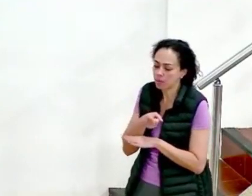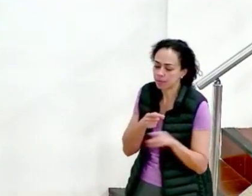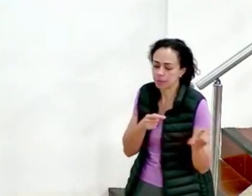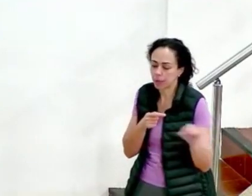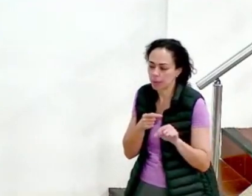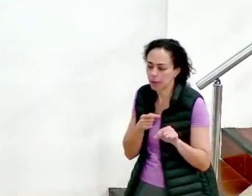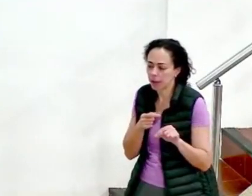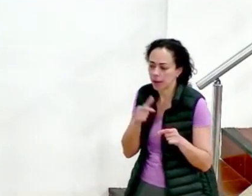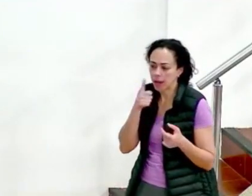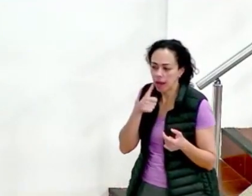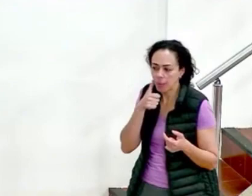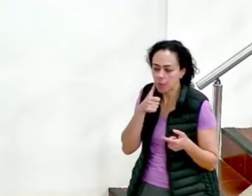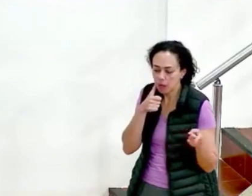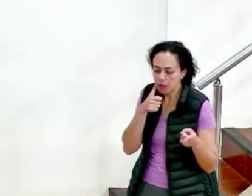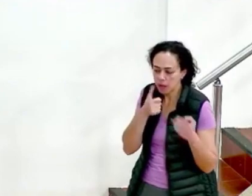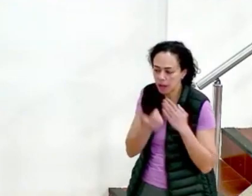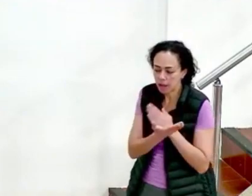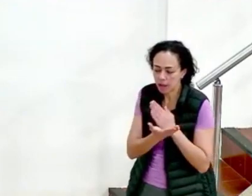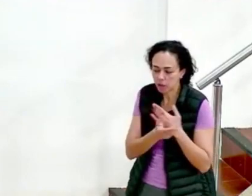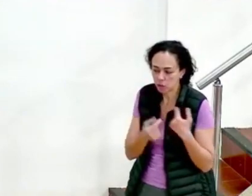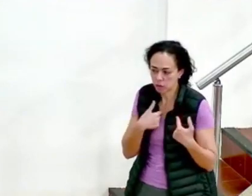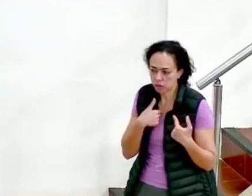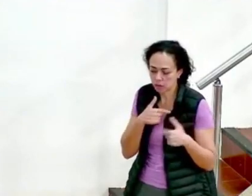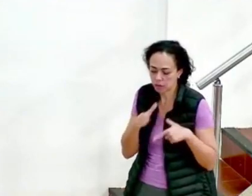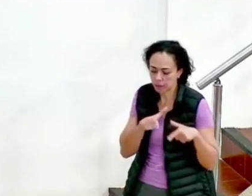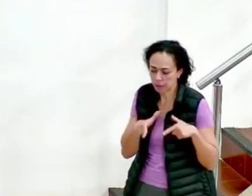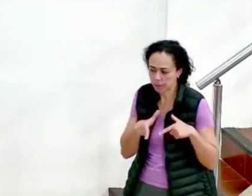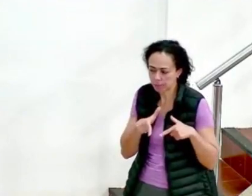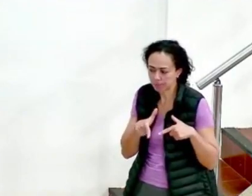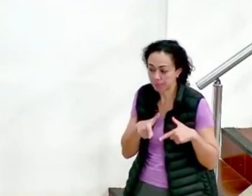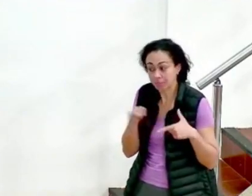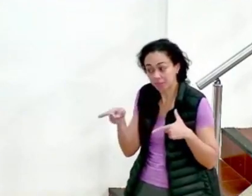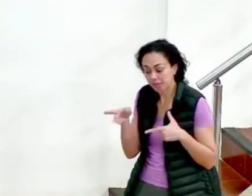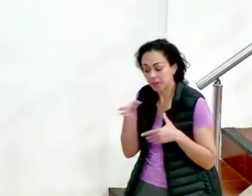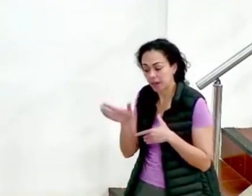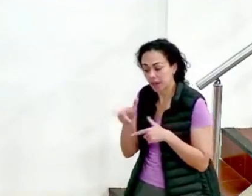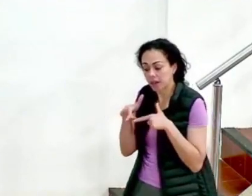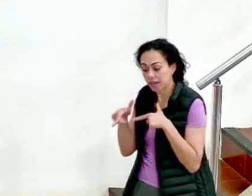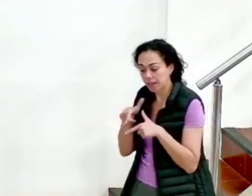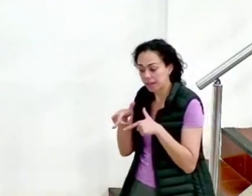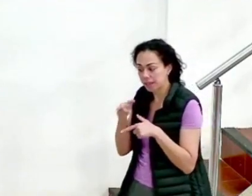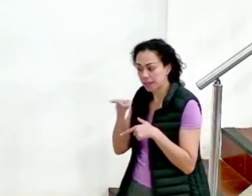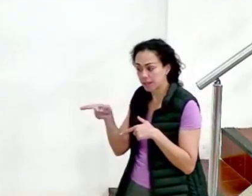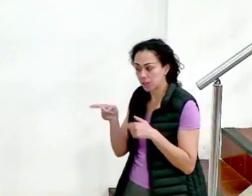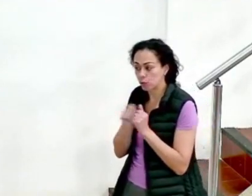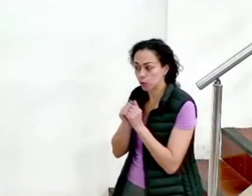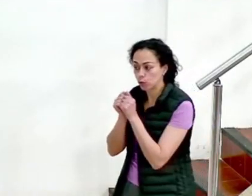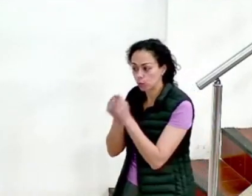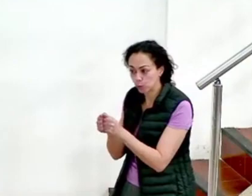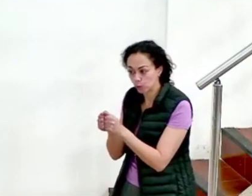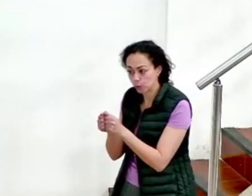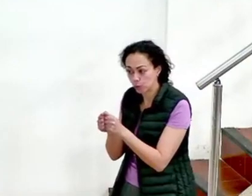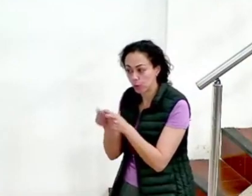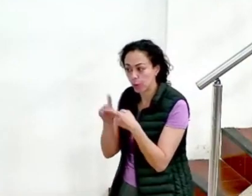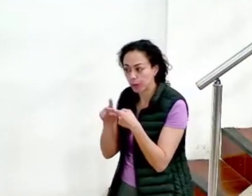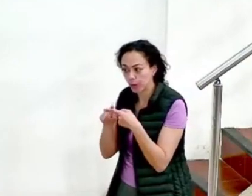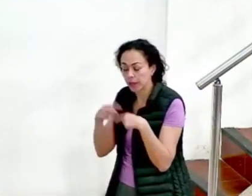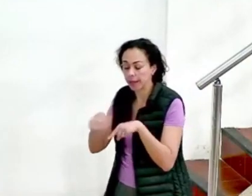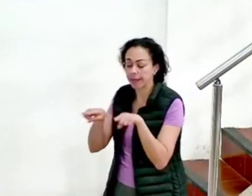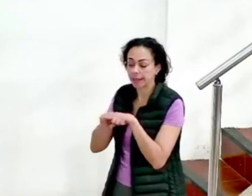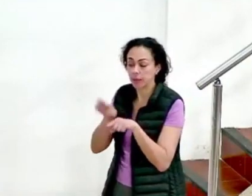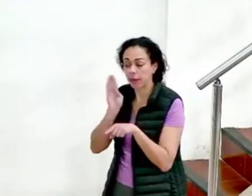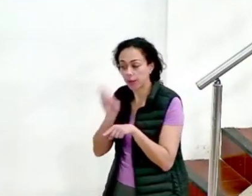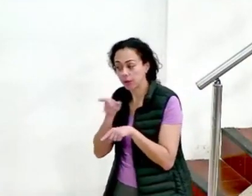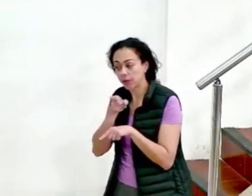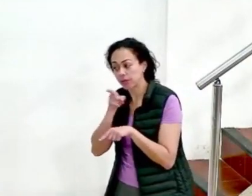e eu vou cumprir a minha promessa. Mas o texto diz que Sara estava escutando a porta da